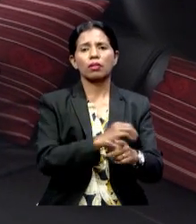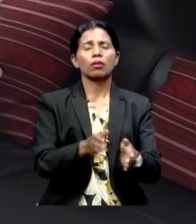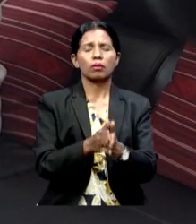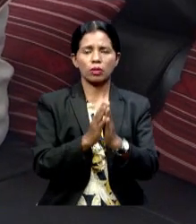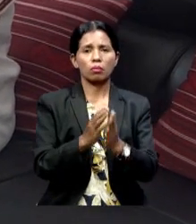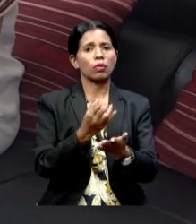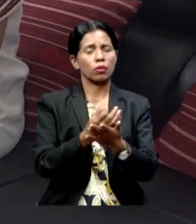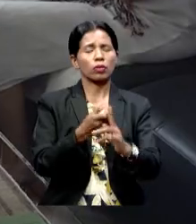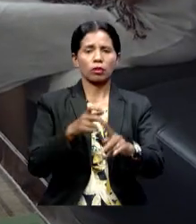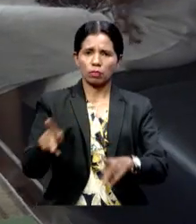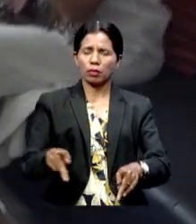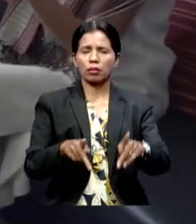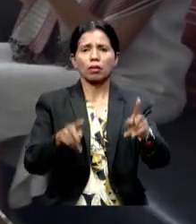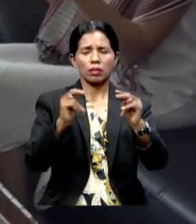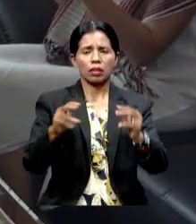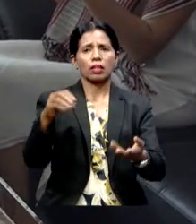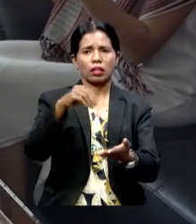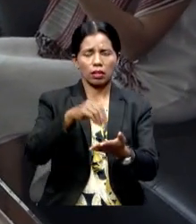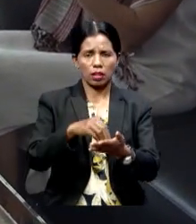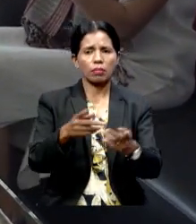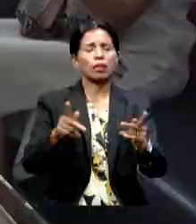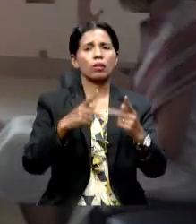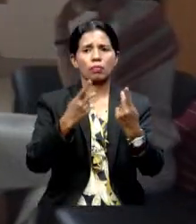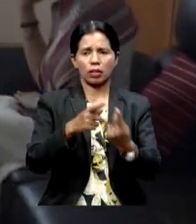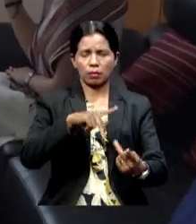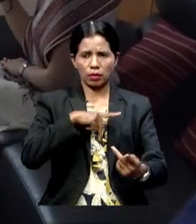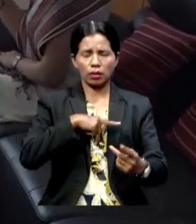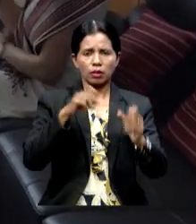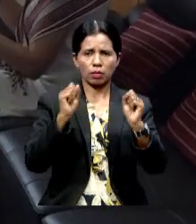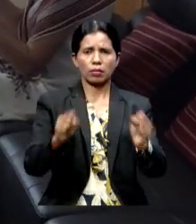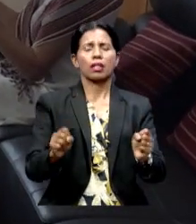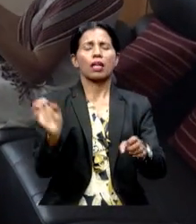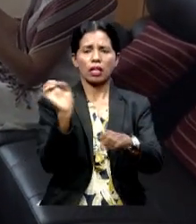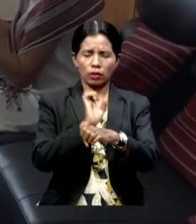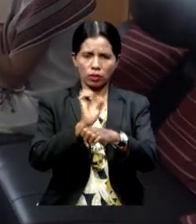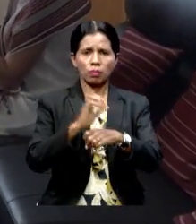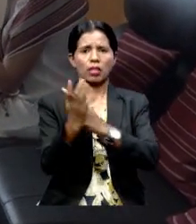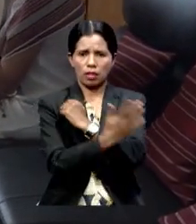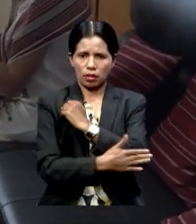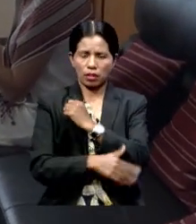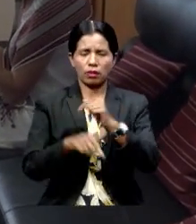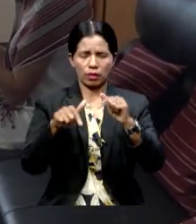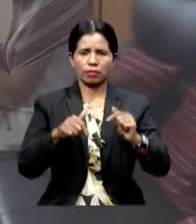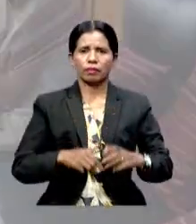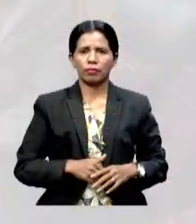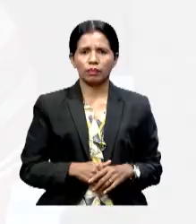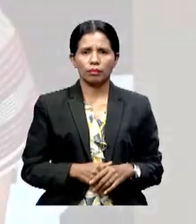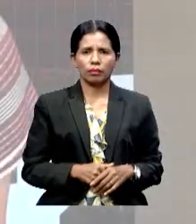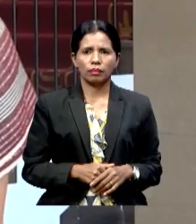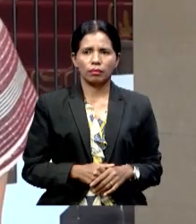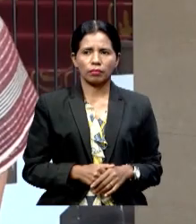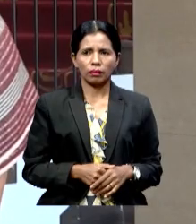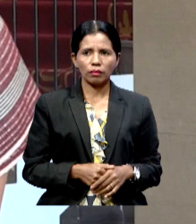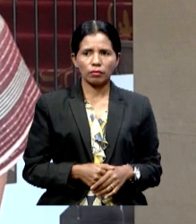público, tamane precisa cria condição ba setor privado onde bele melhora a economia railaran. Because there is a need for